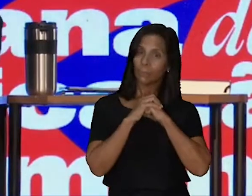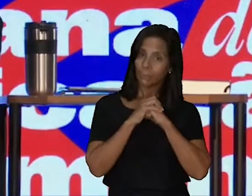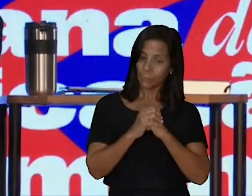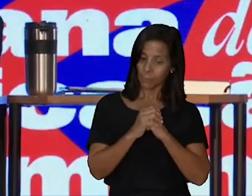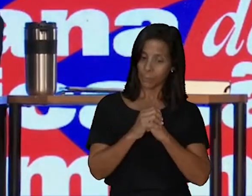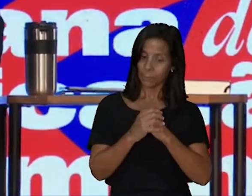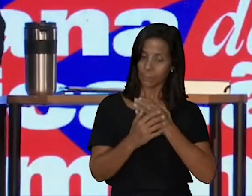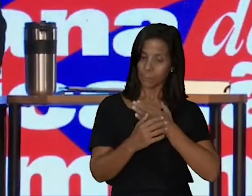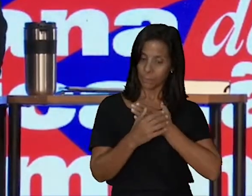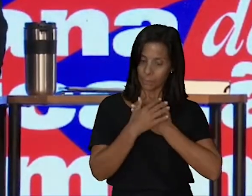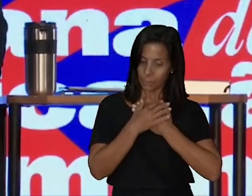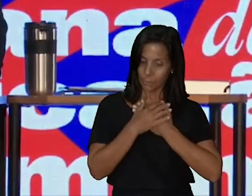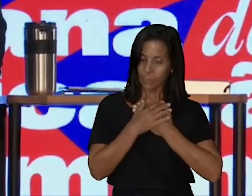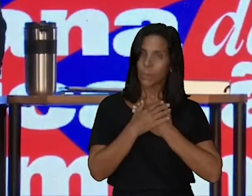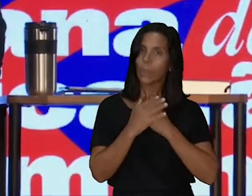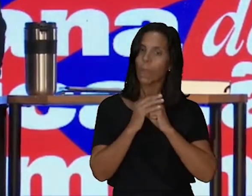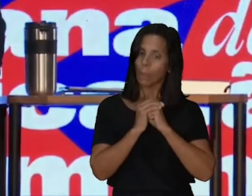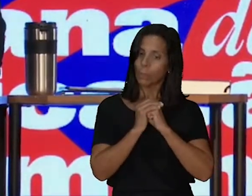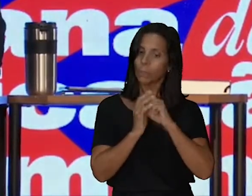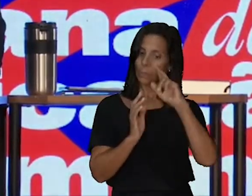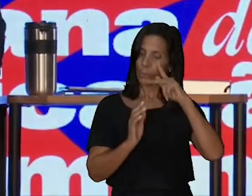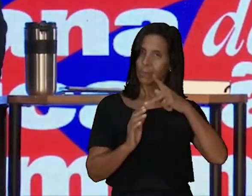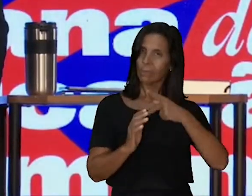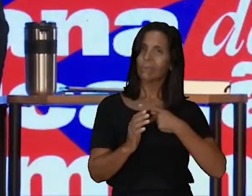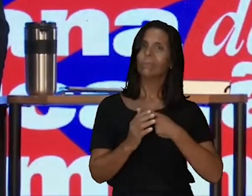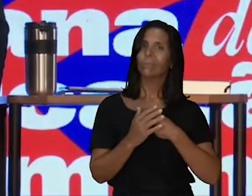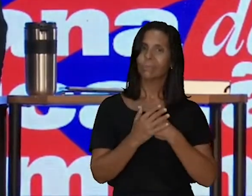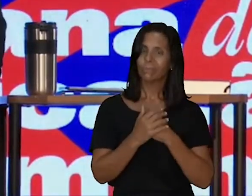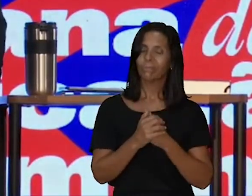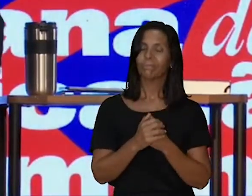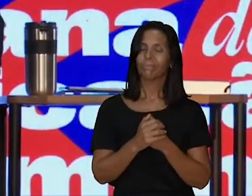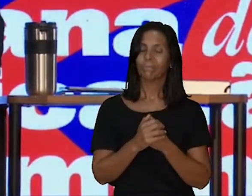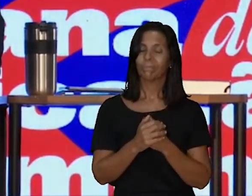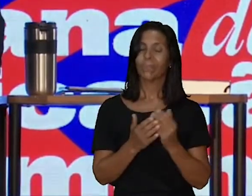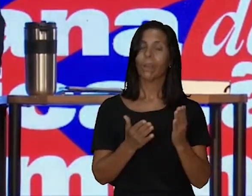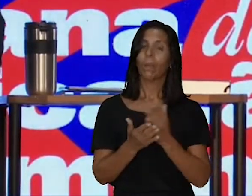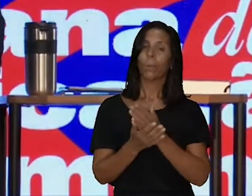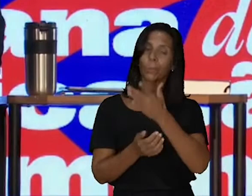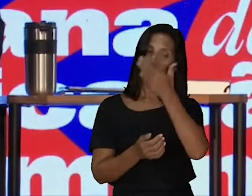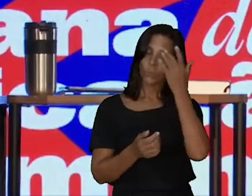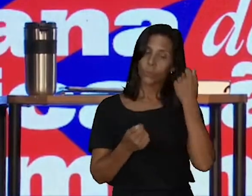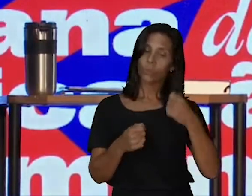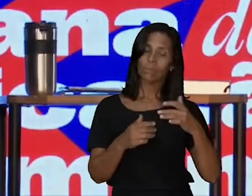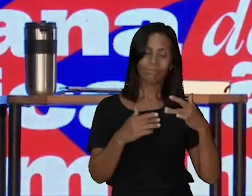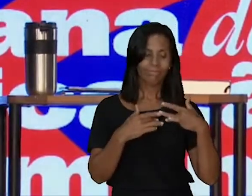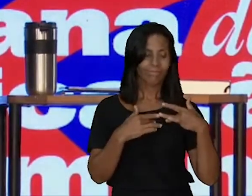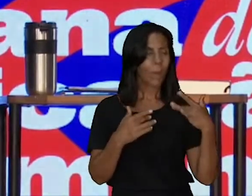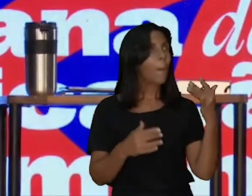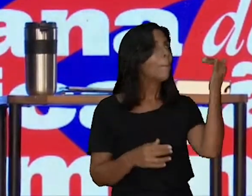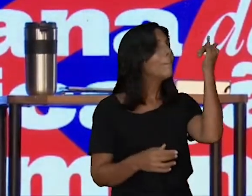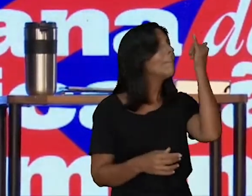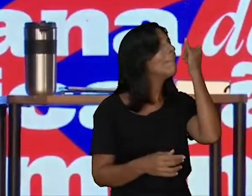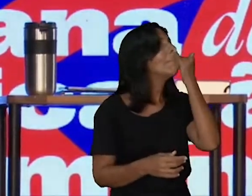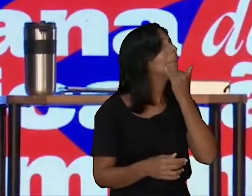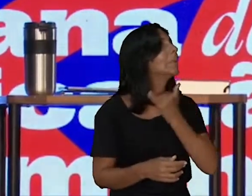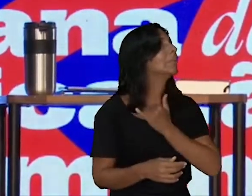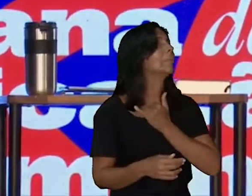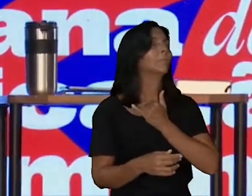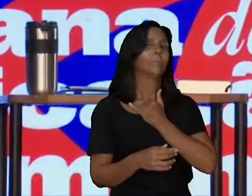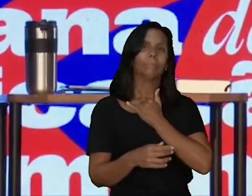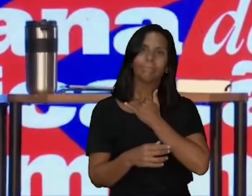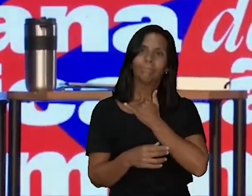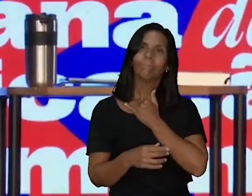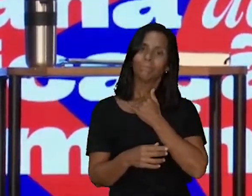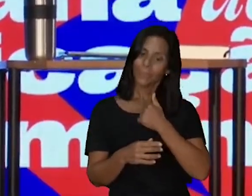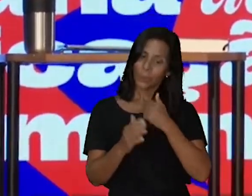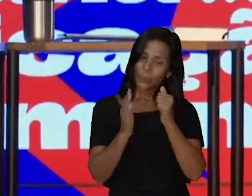mesmo? Talvez alguns precisem dizer misericórdia. Senhor, me perdoa, mas eu tenho